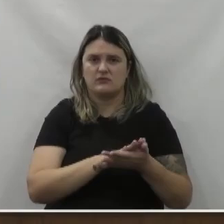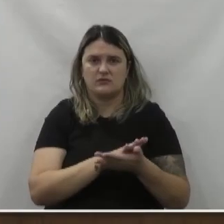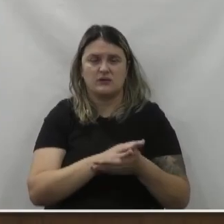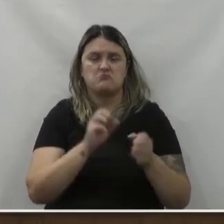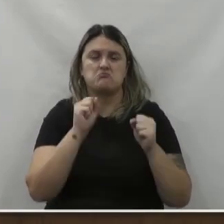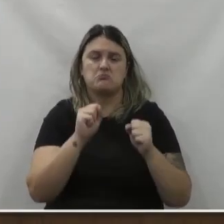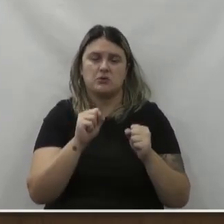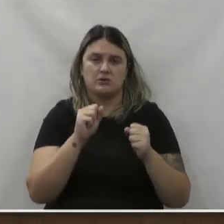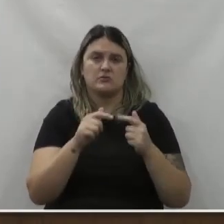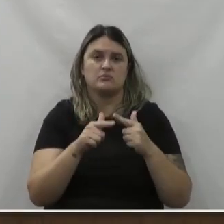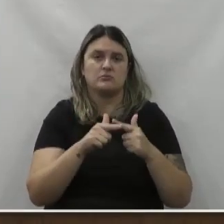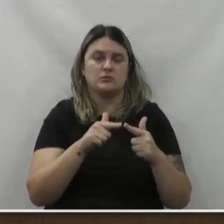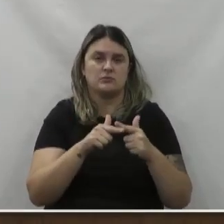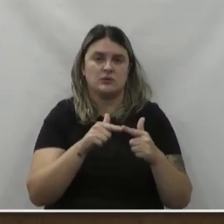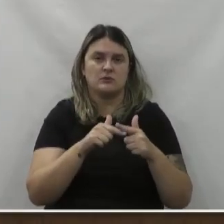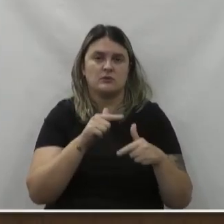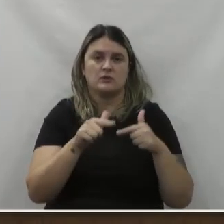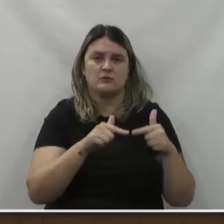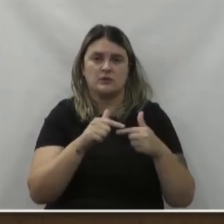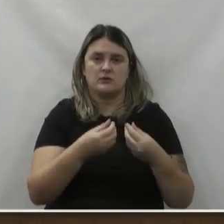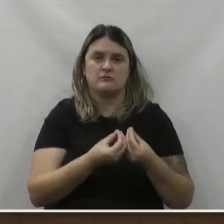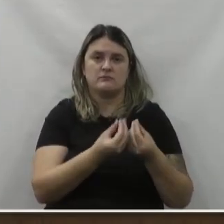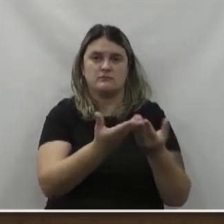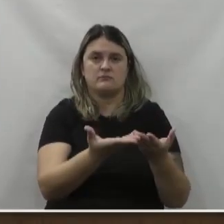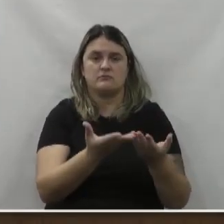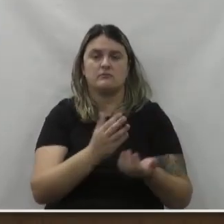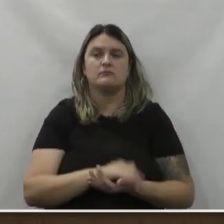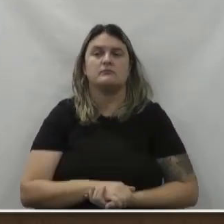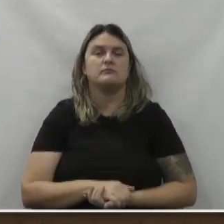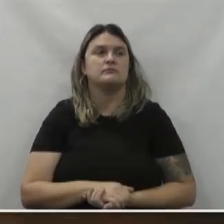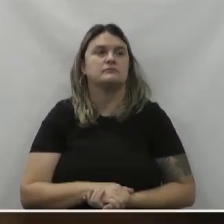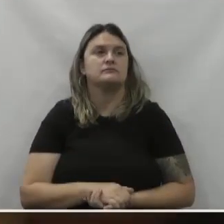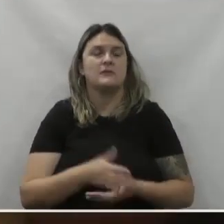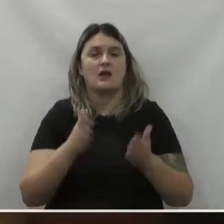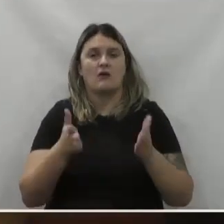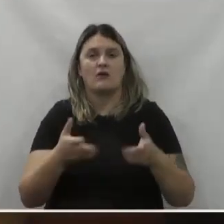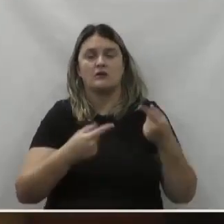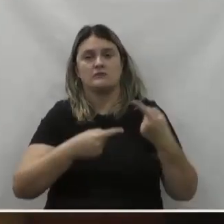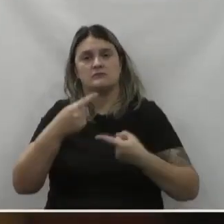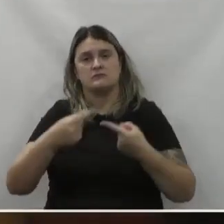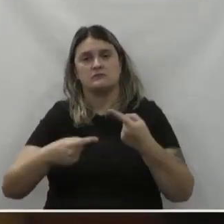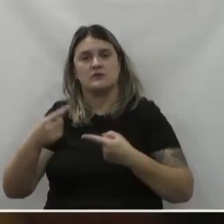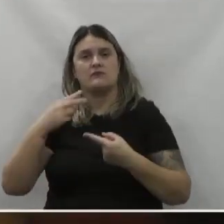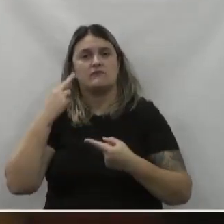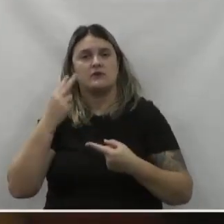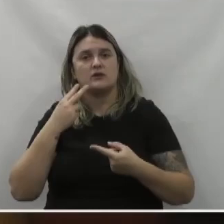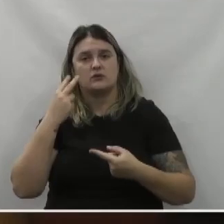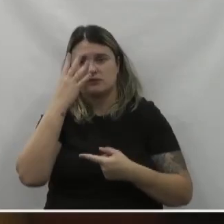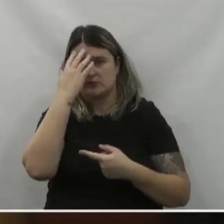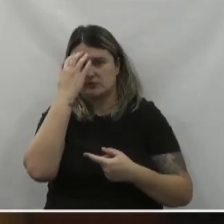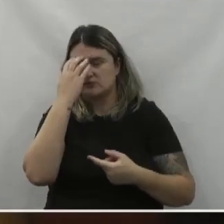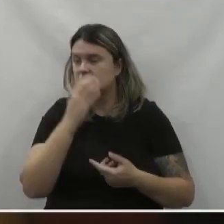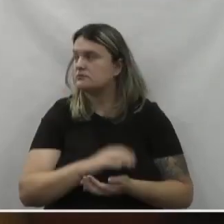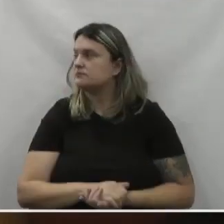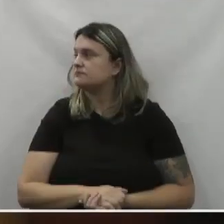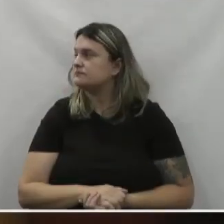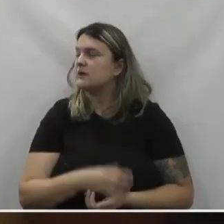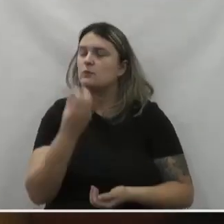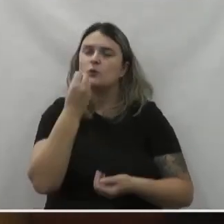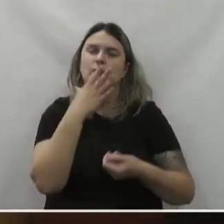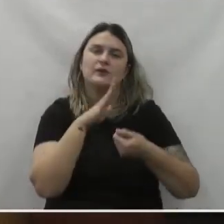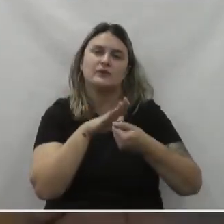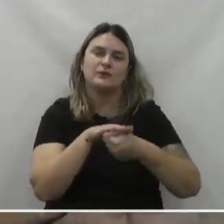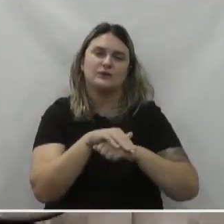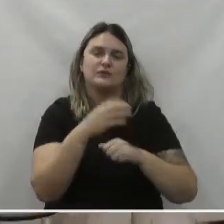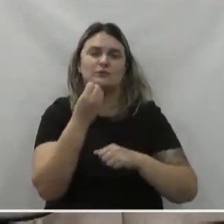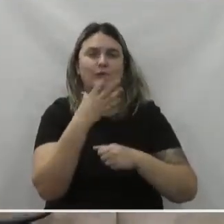a qualidade dos serviços prestados à população. Em discussão, com a palavra a vereadora Thaís Biber. Boa noite, senhor